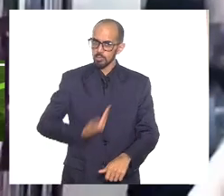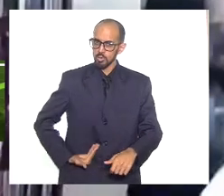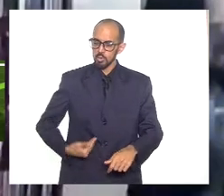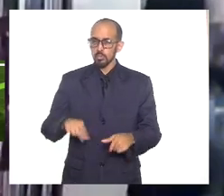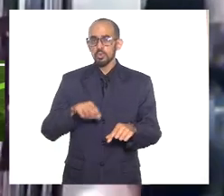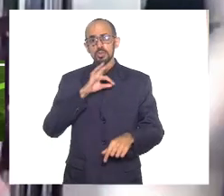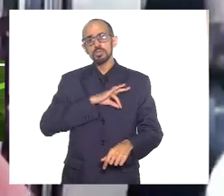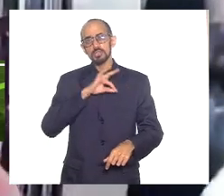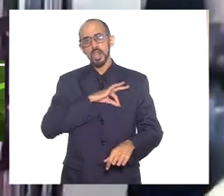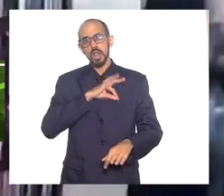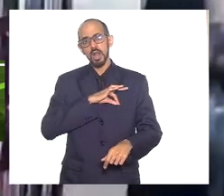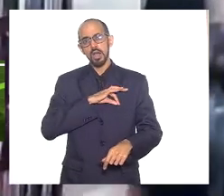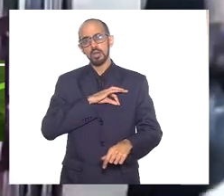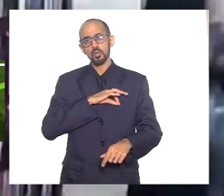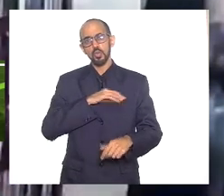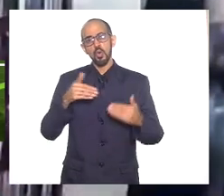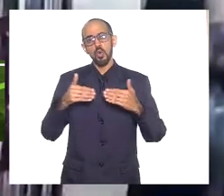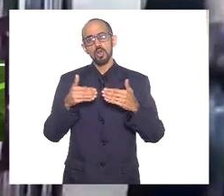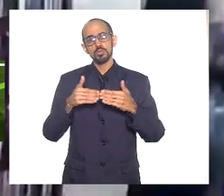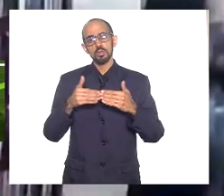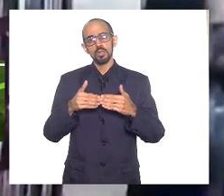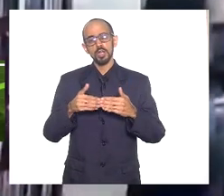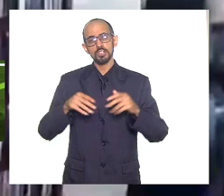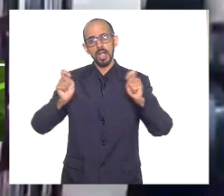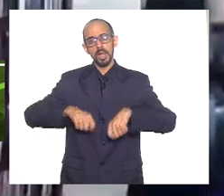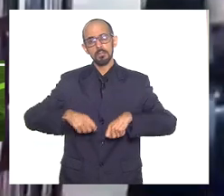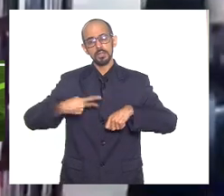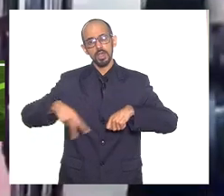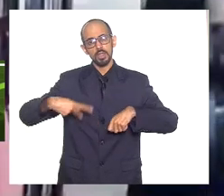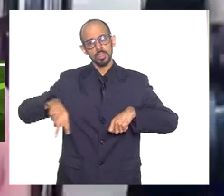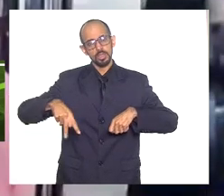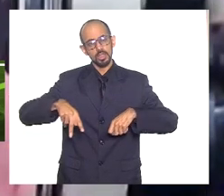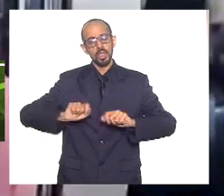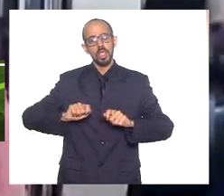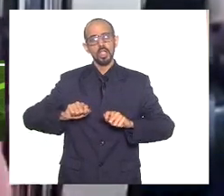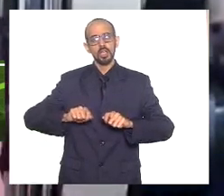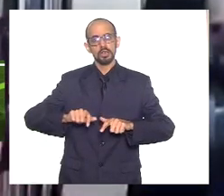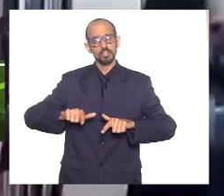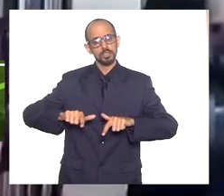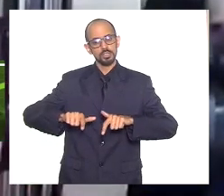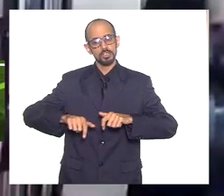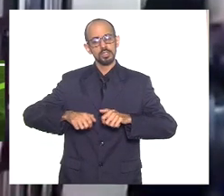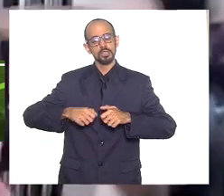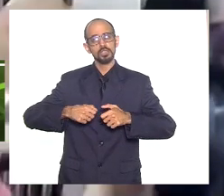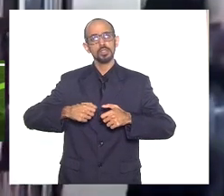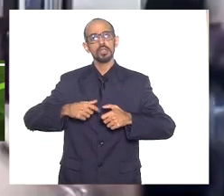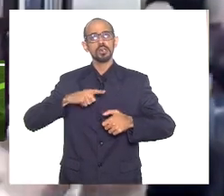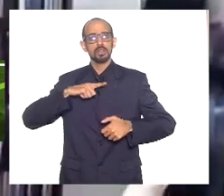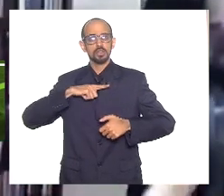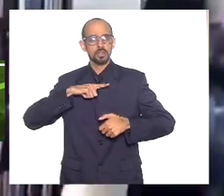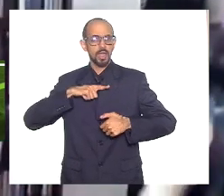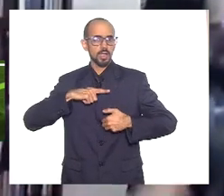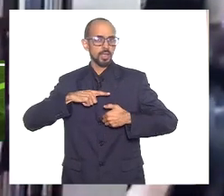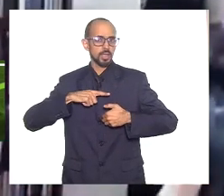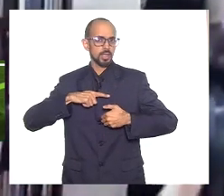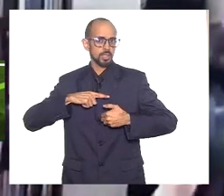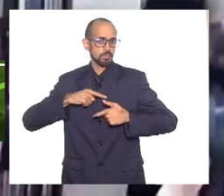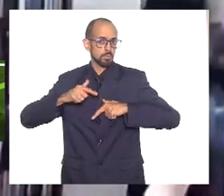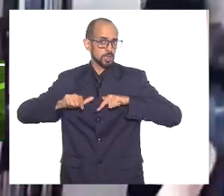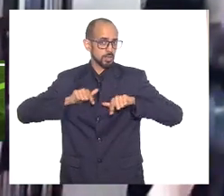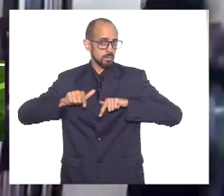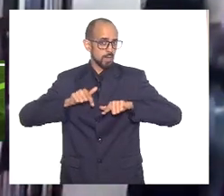correspondente ao que o servidor público realmente deva ter para viver com